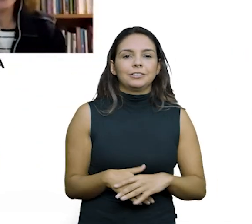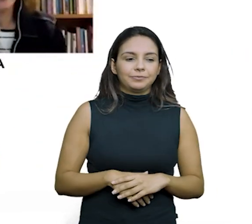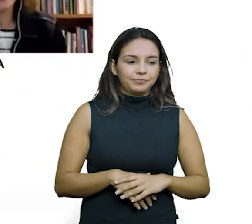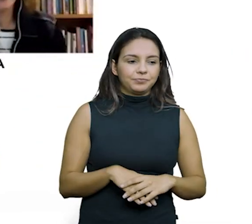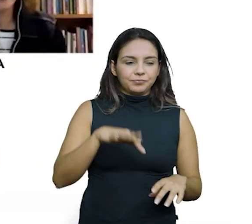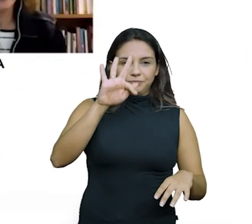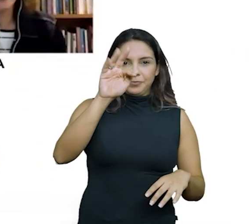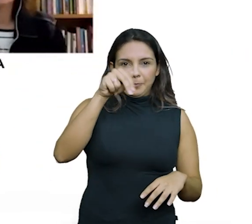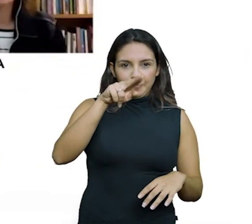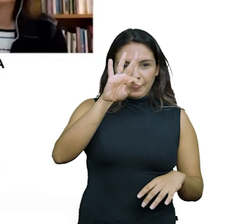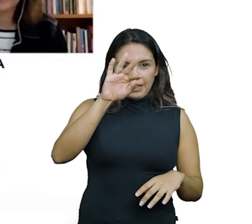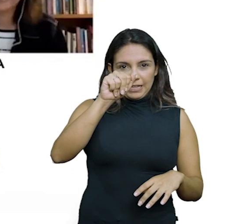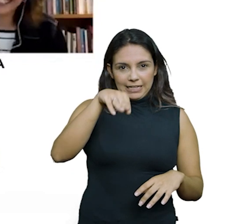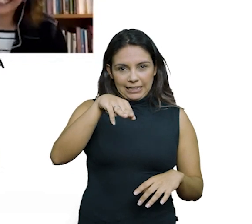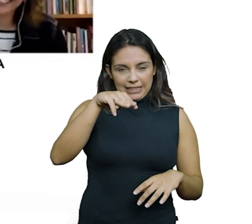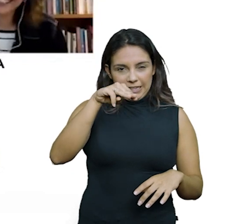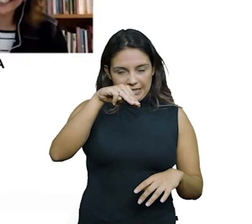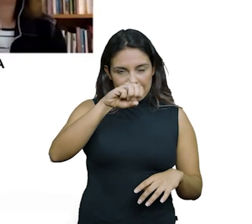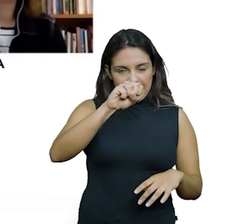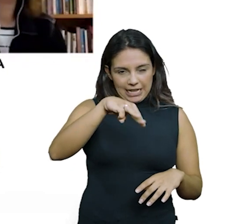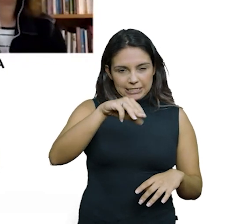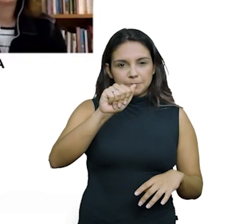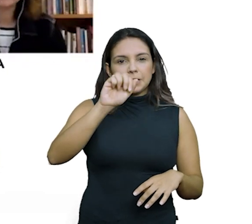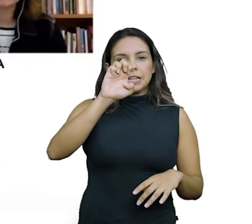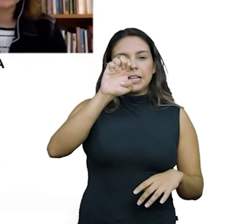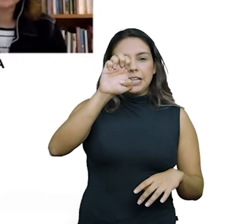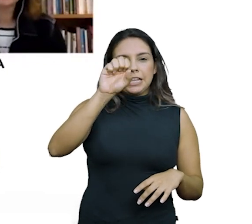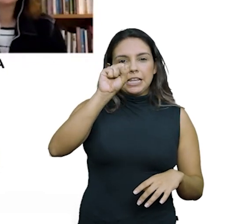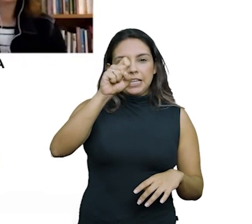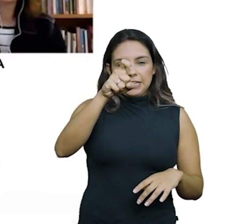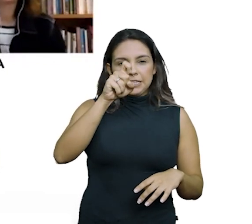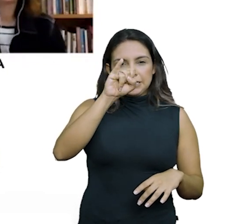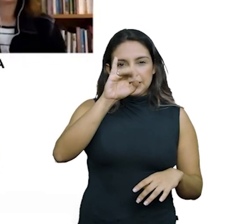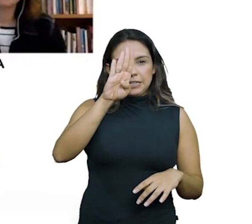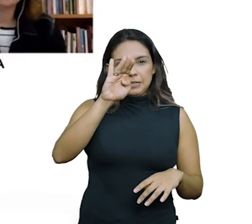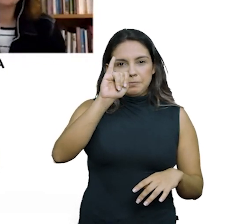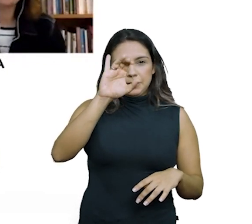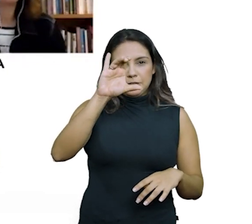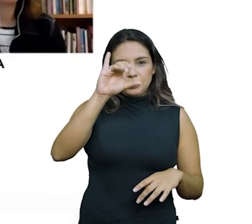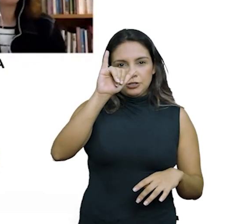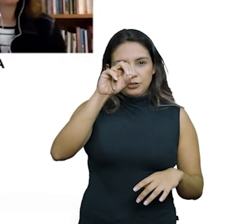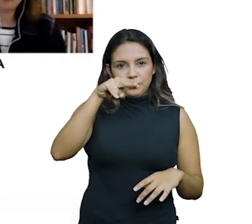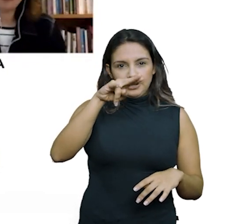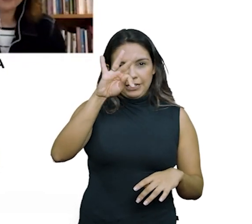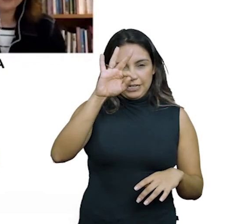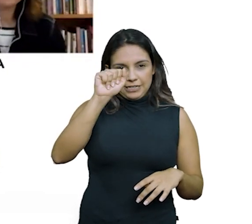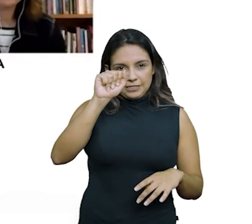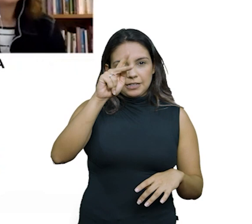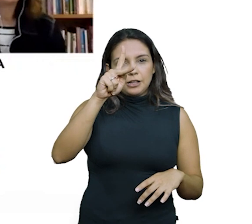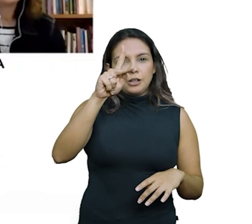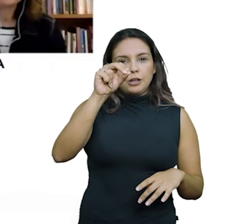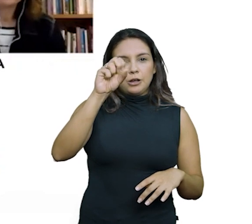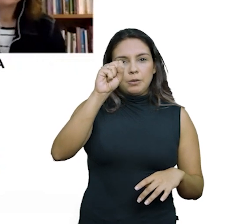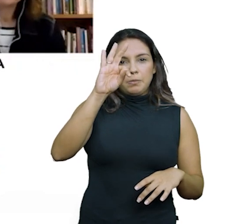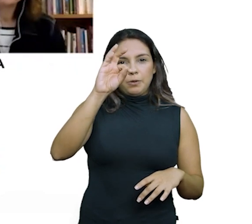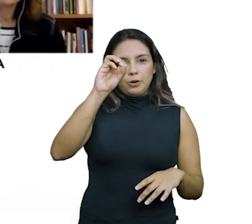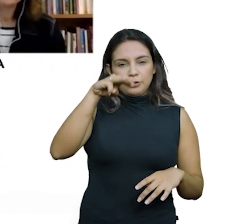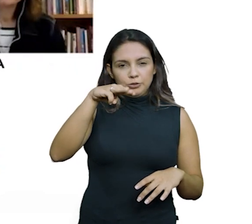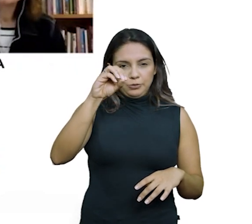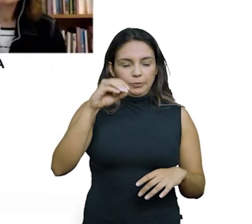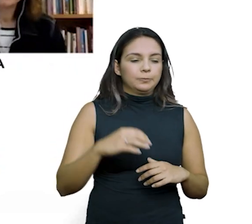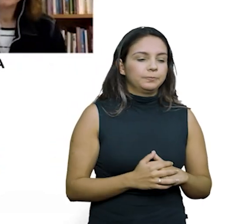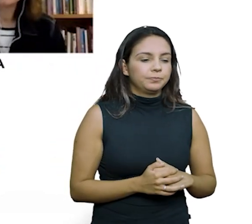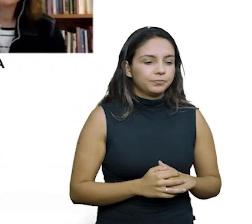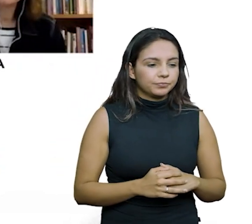Do macaco, de tantas do Dirceu, né? Falando em Araxá. É mesmo. Já que nós estamos praticamente em Araxá, né?